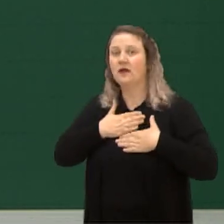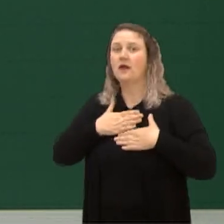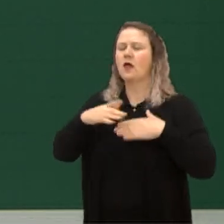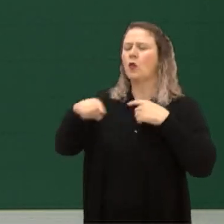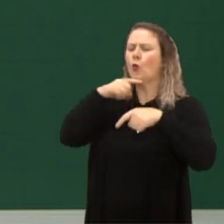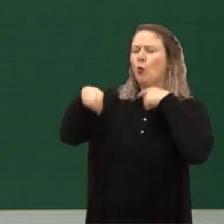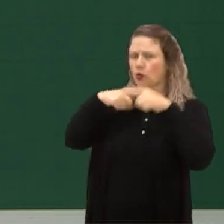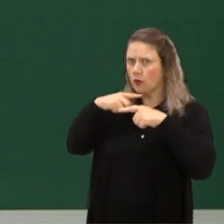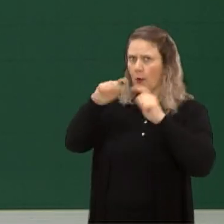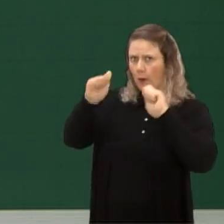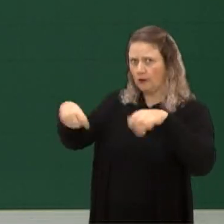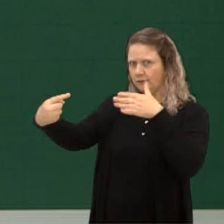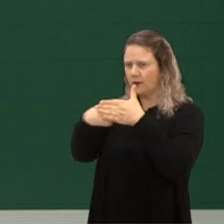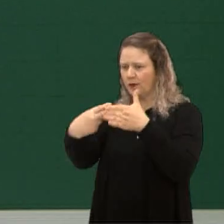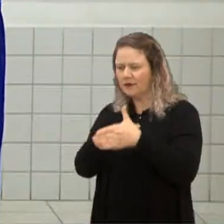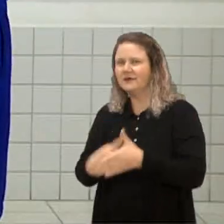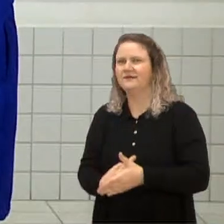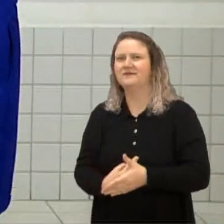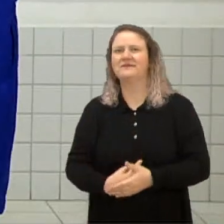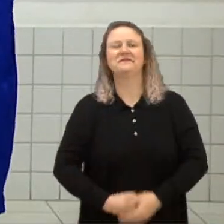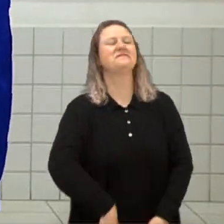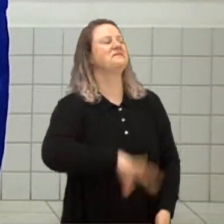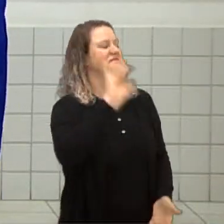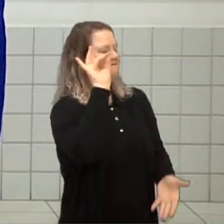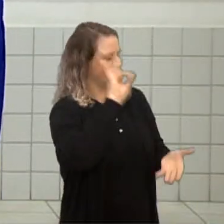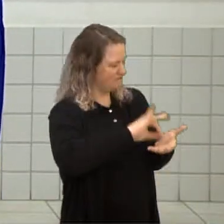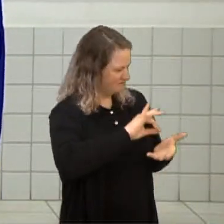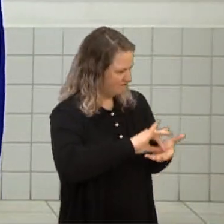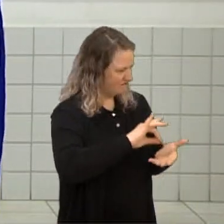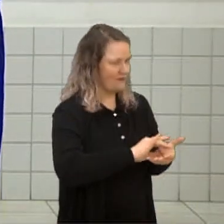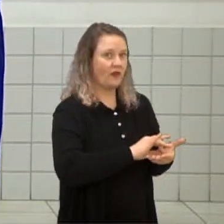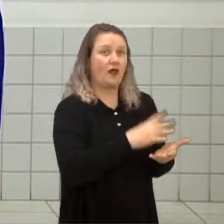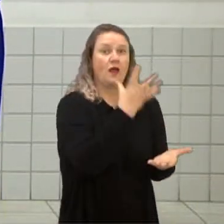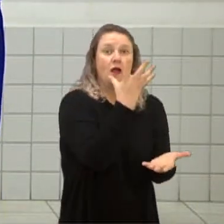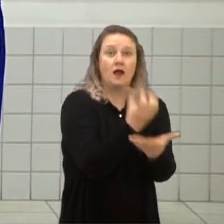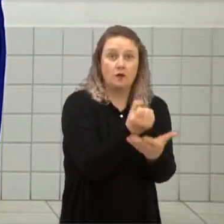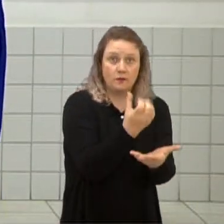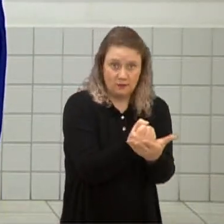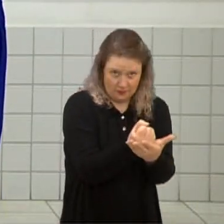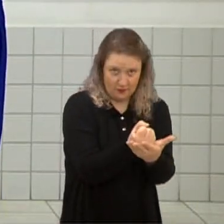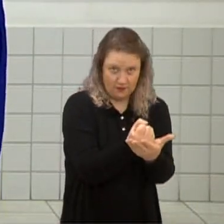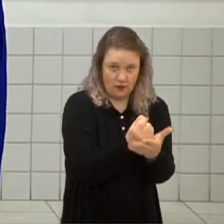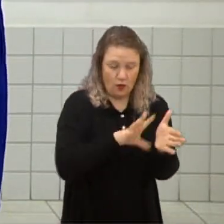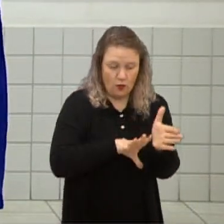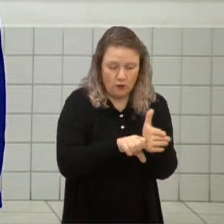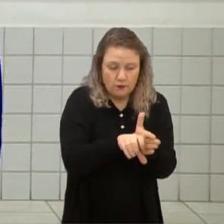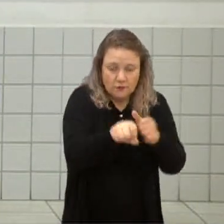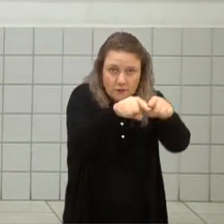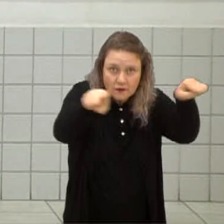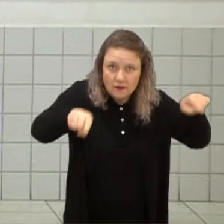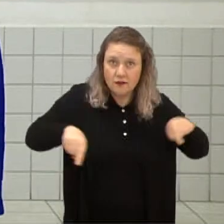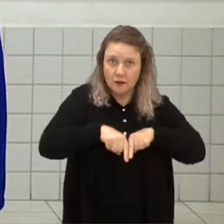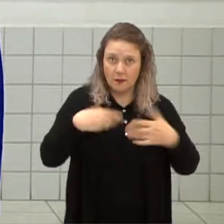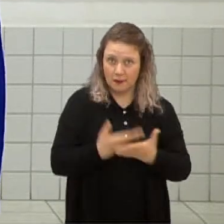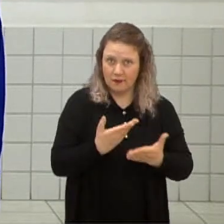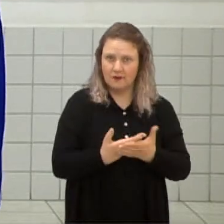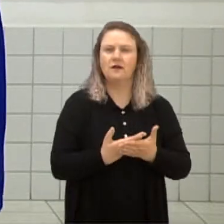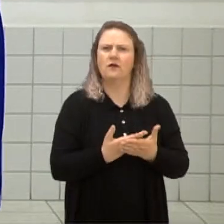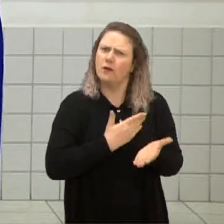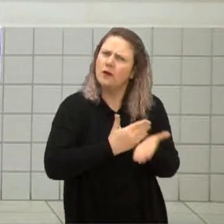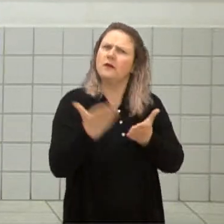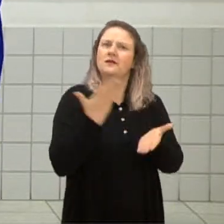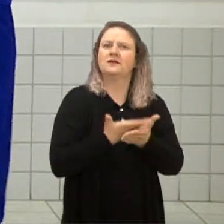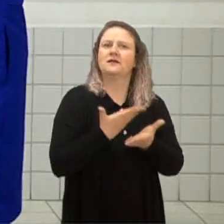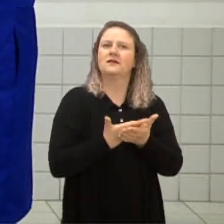as dúvidas para a gente poder responder. Com certeza, Fran. Então, meu aplicativo também está aqui aberto, pode mandar mensagem e a gente vai começar a nossa